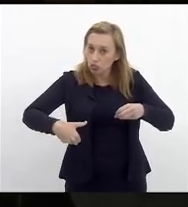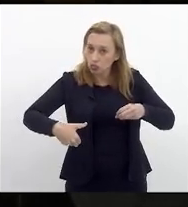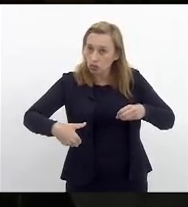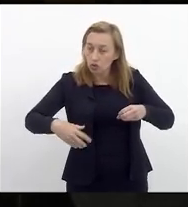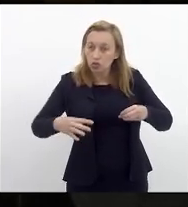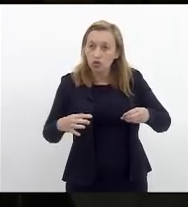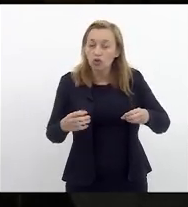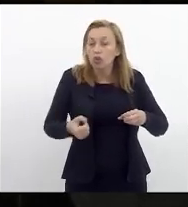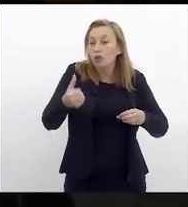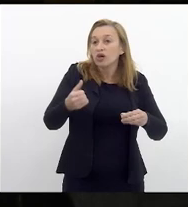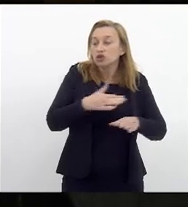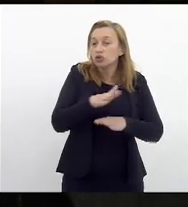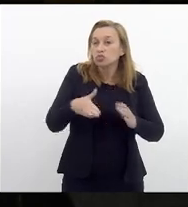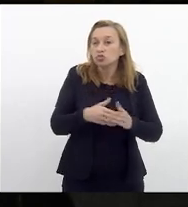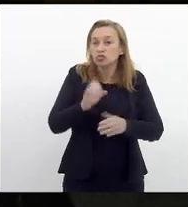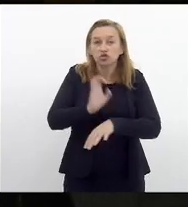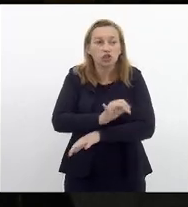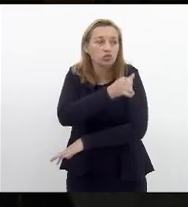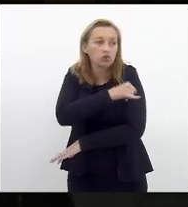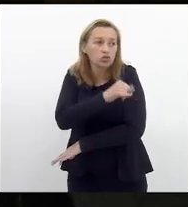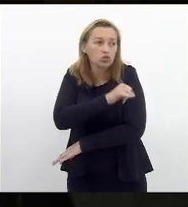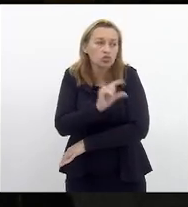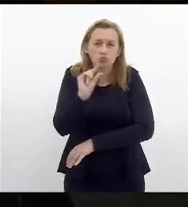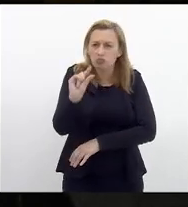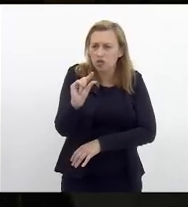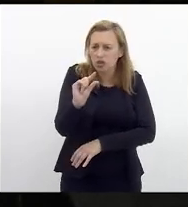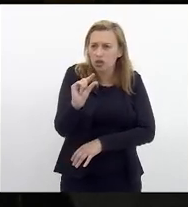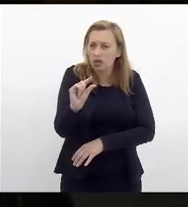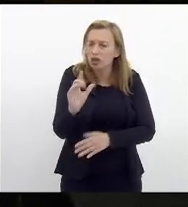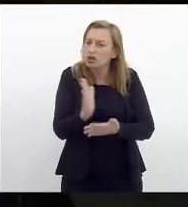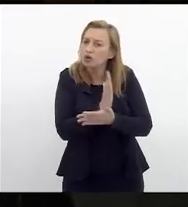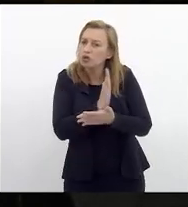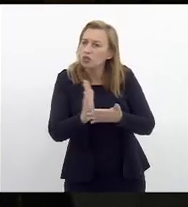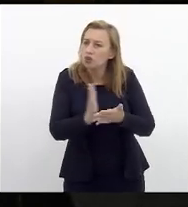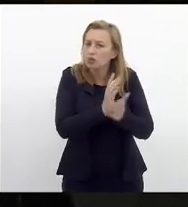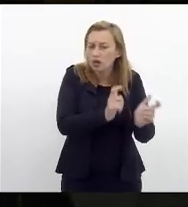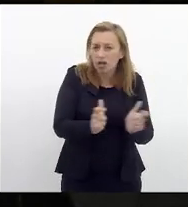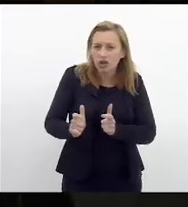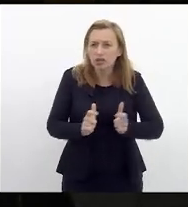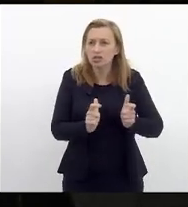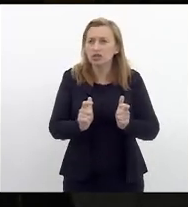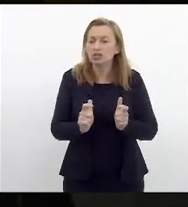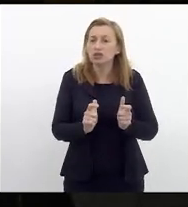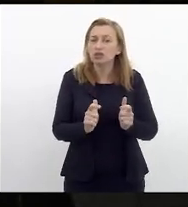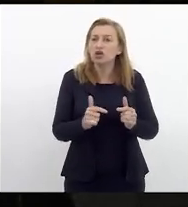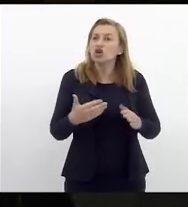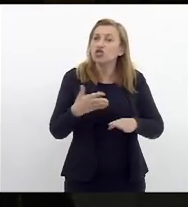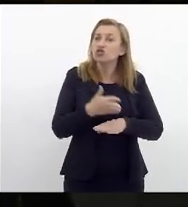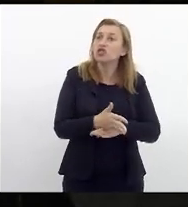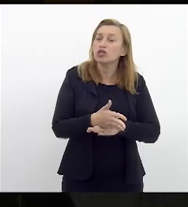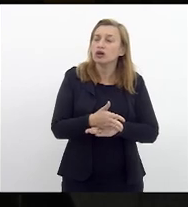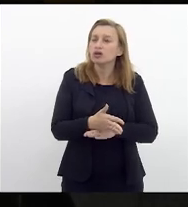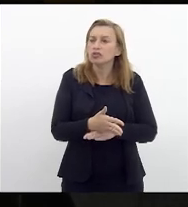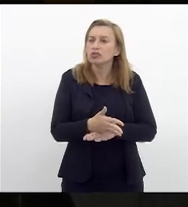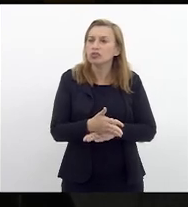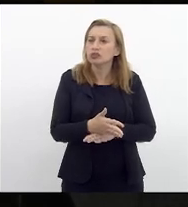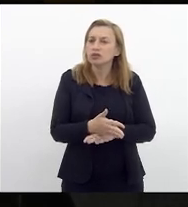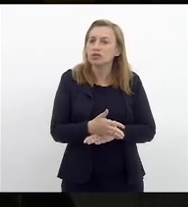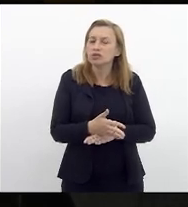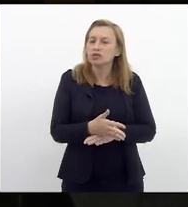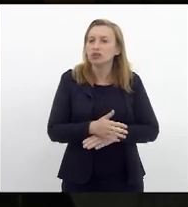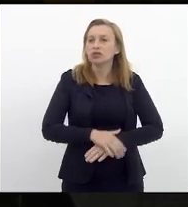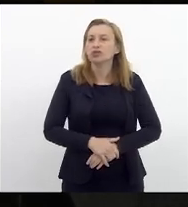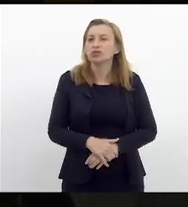de quase todo o estado do Rio de Janeiro, com pequenas exceções locais, chega na